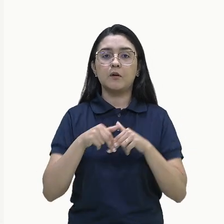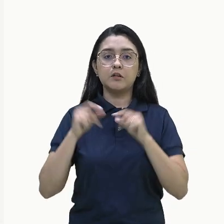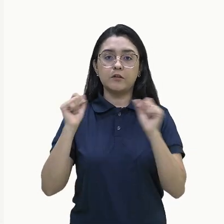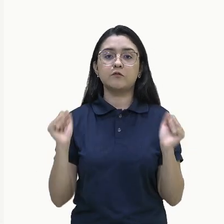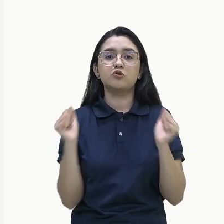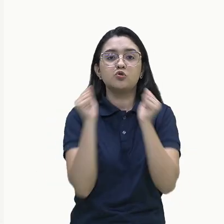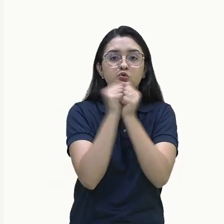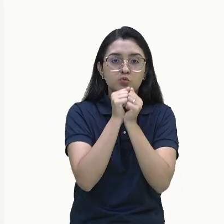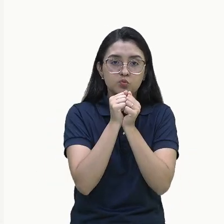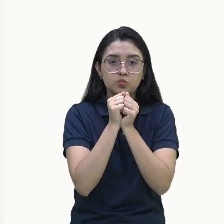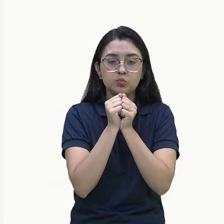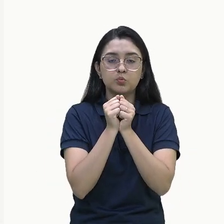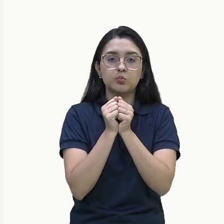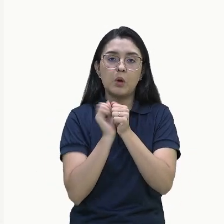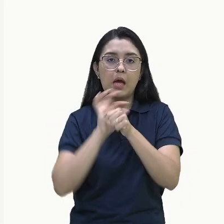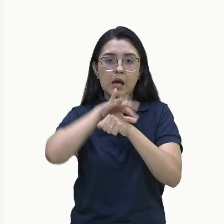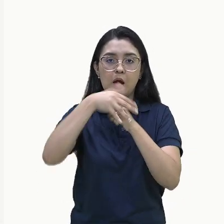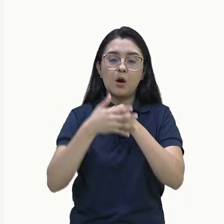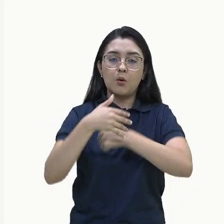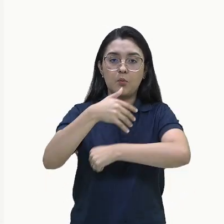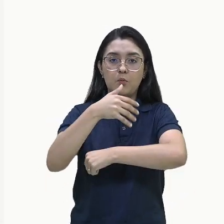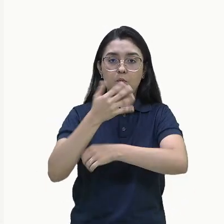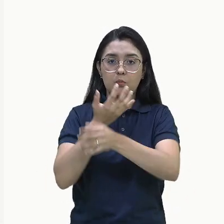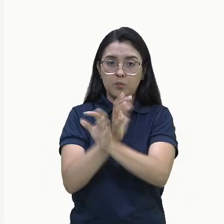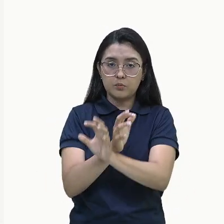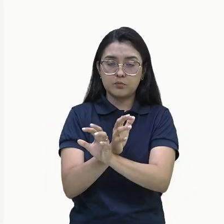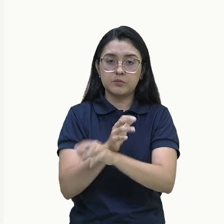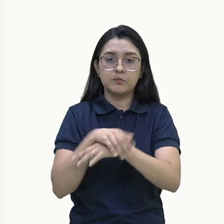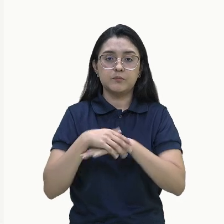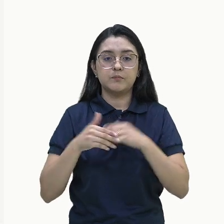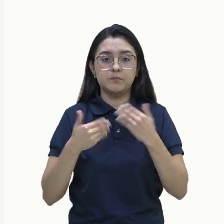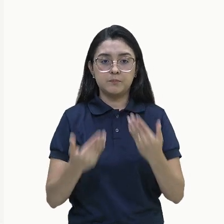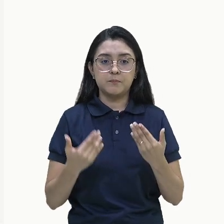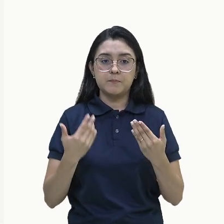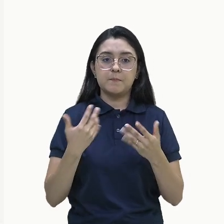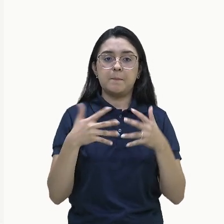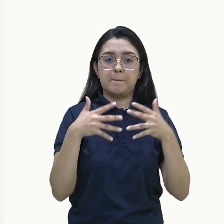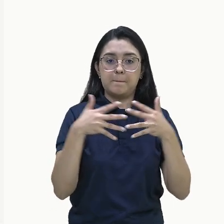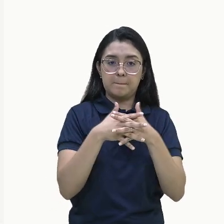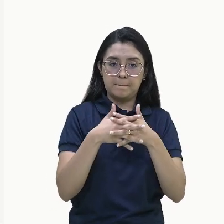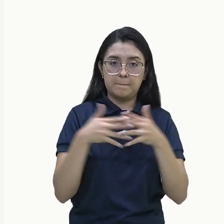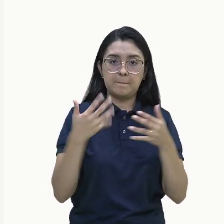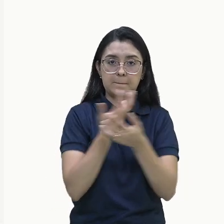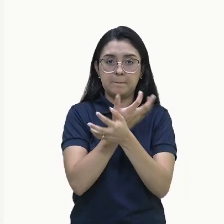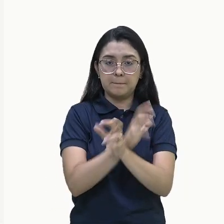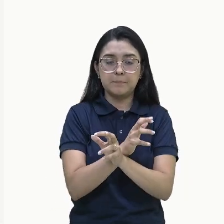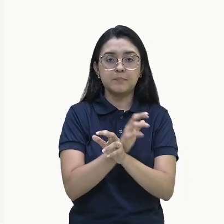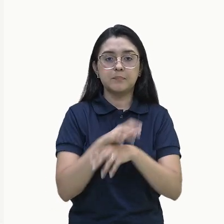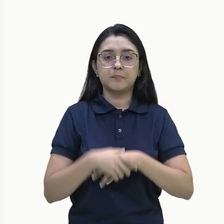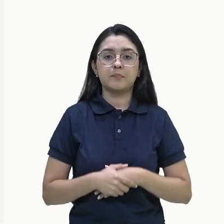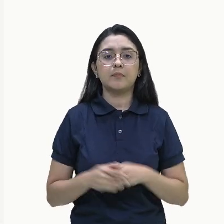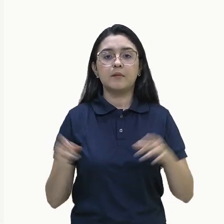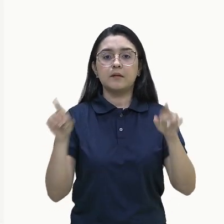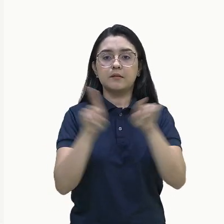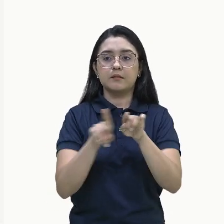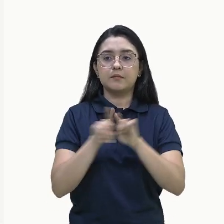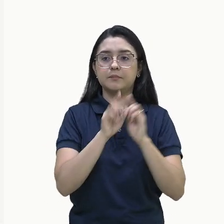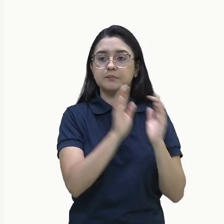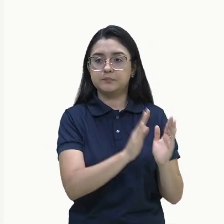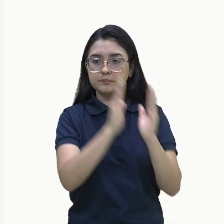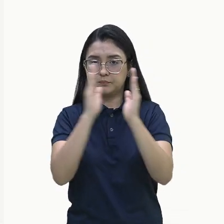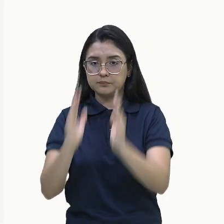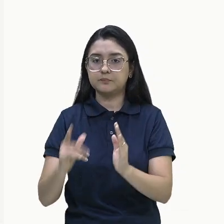ossos. Então, o tecido muscular estriado esquelético. Tá? Nós temos também o